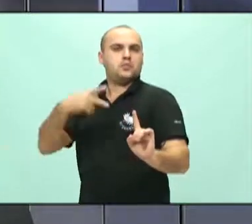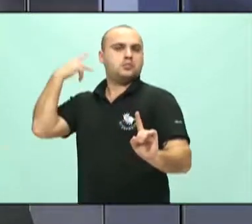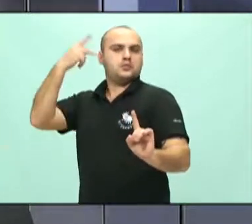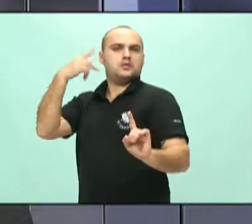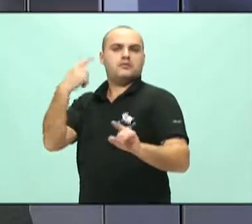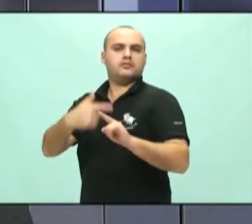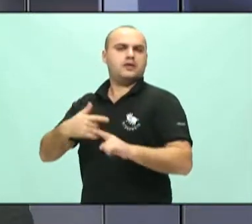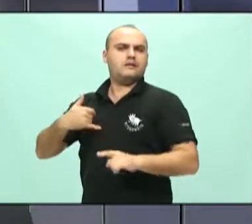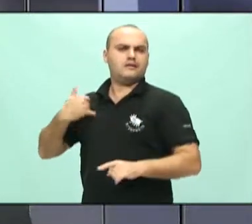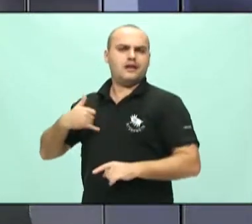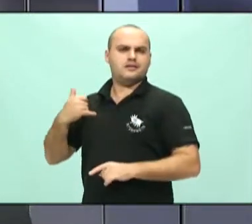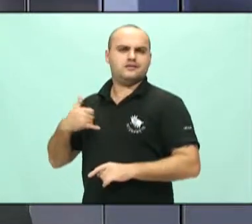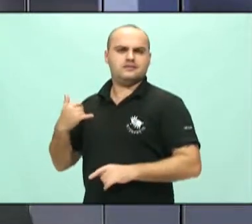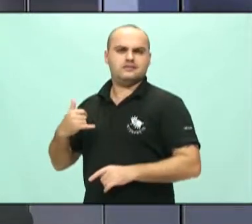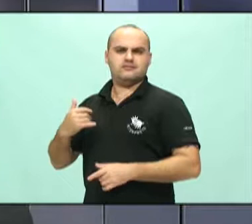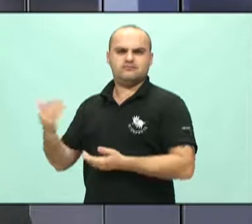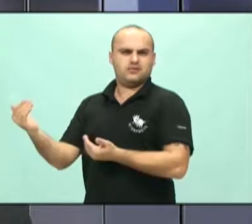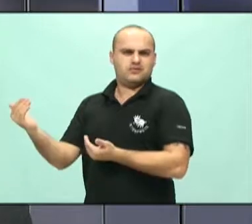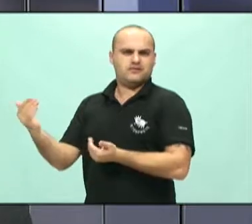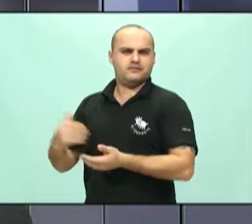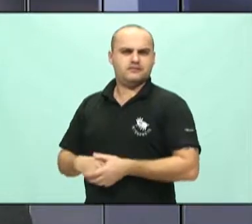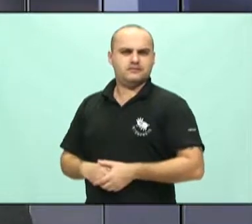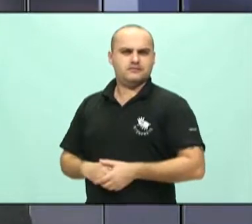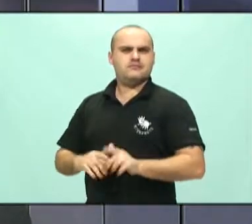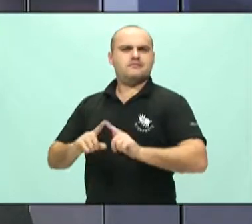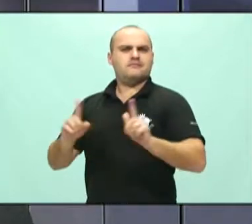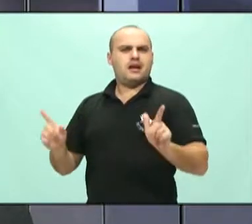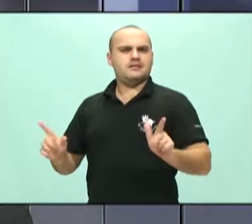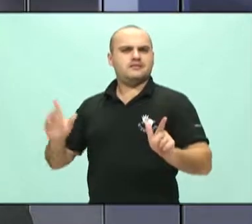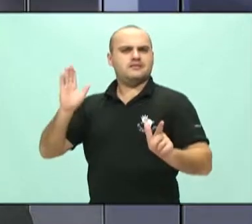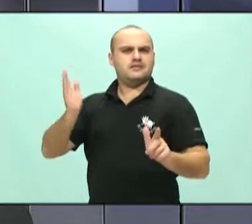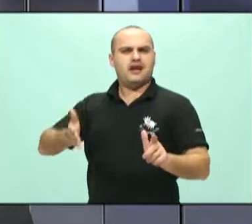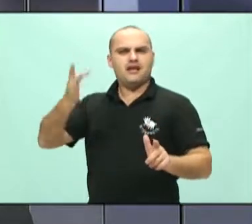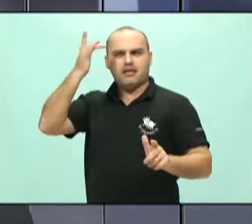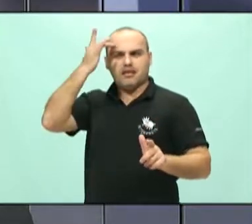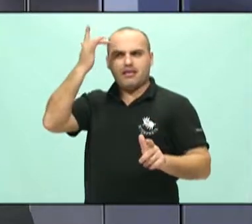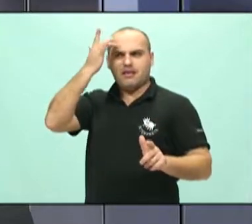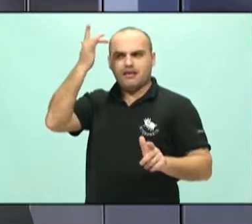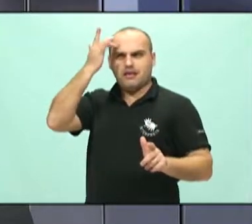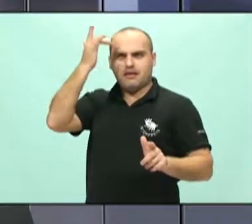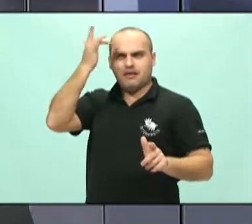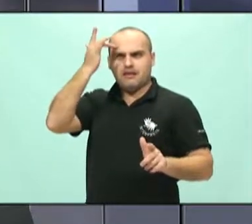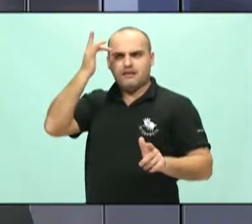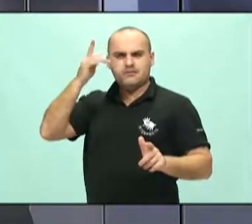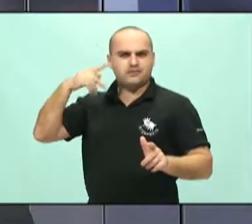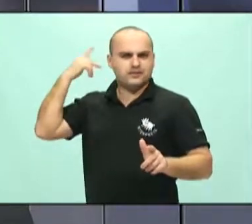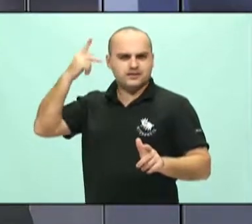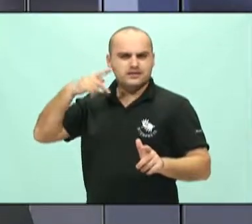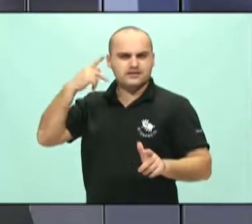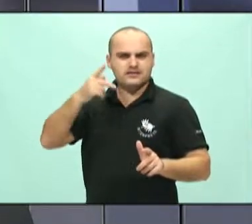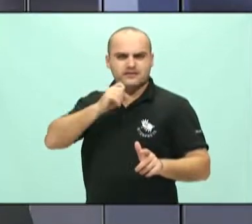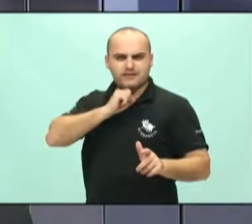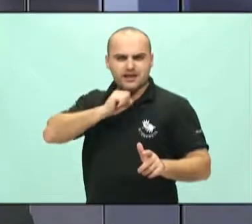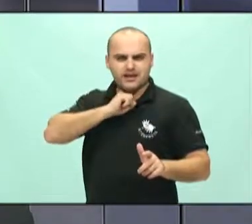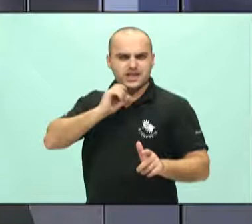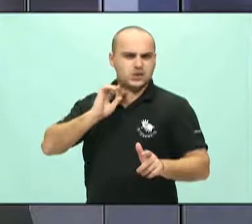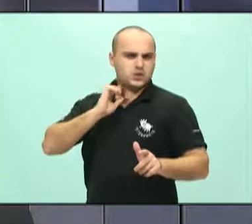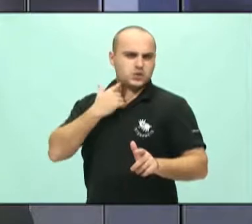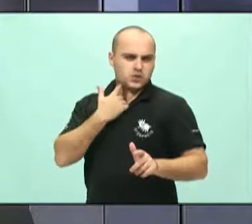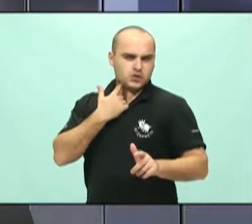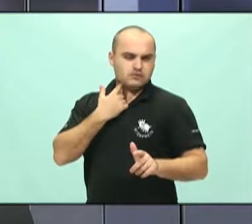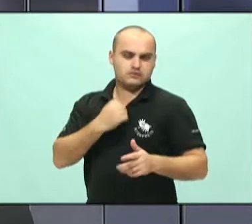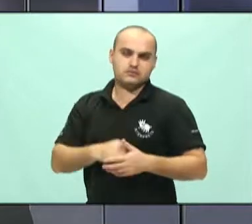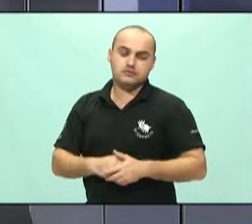idade, mas com velhos hábitos da política rasteira, da política antiga, e a gente tem que pensar